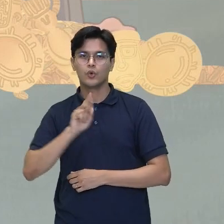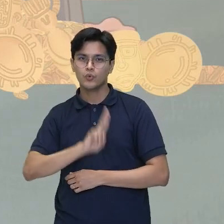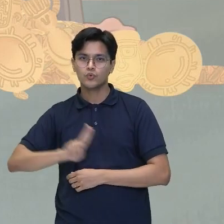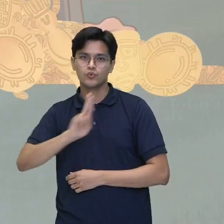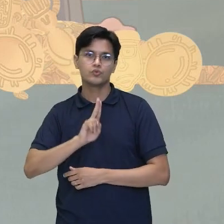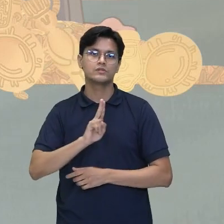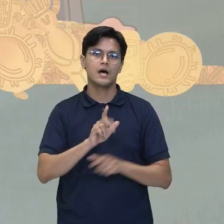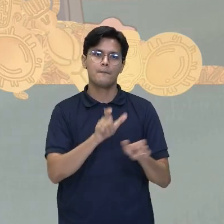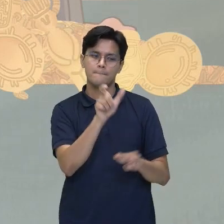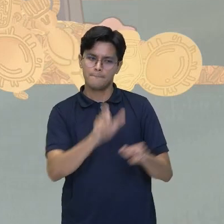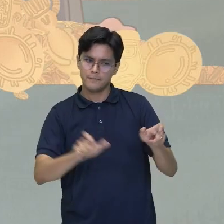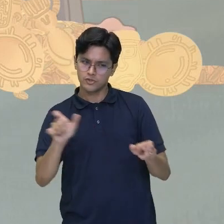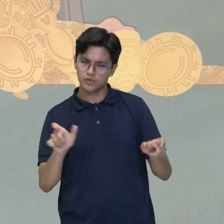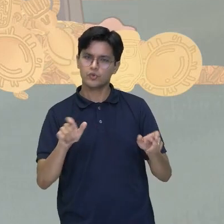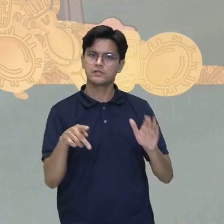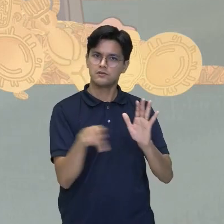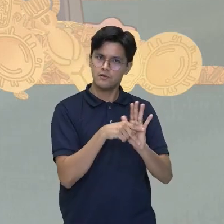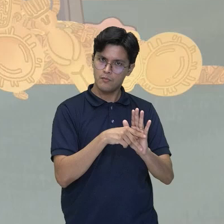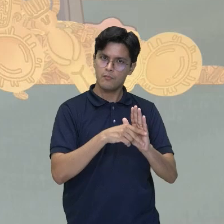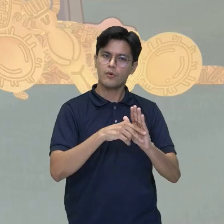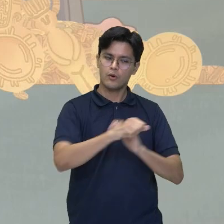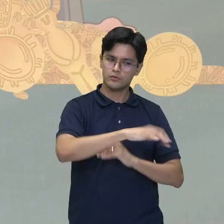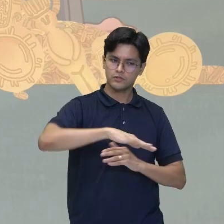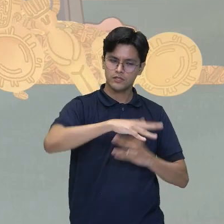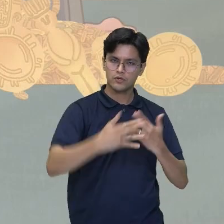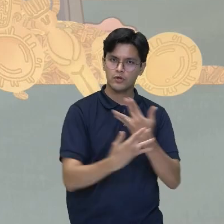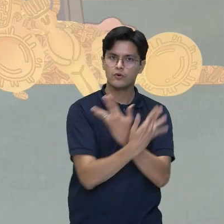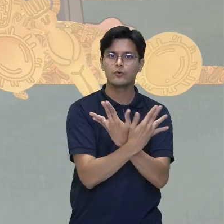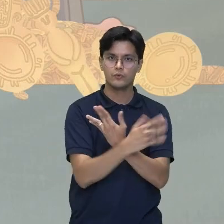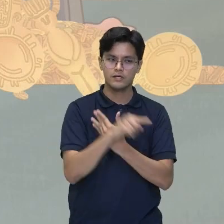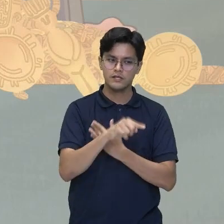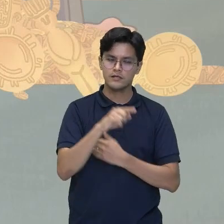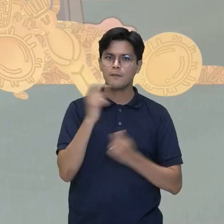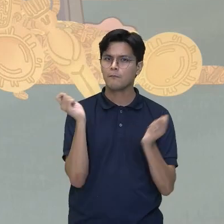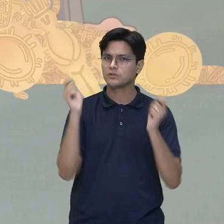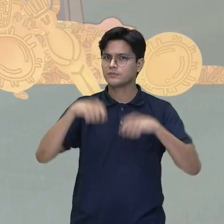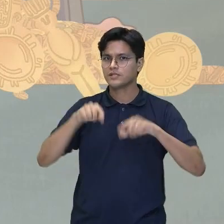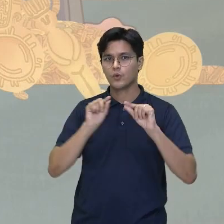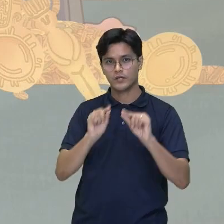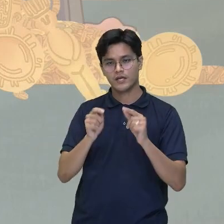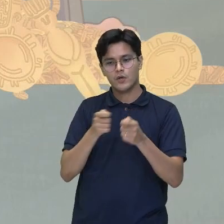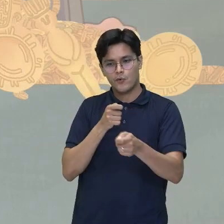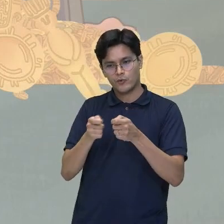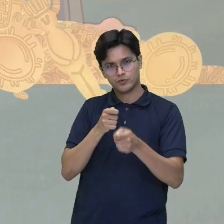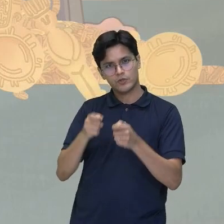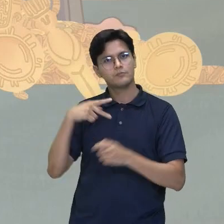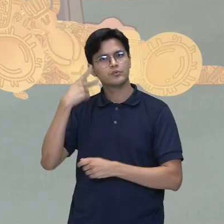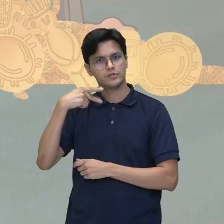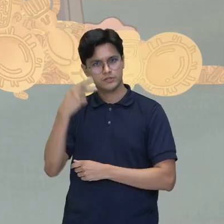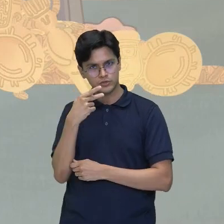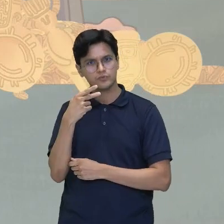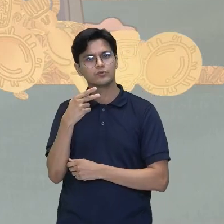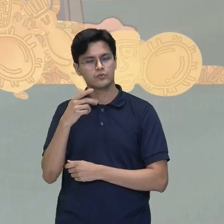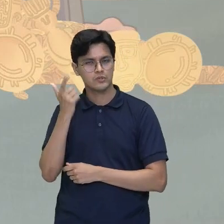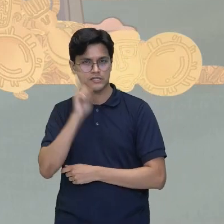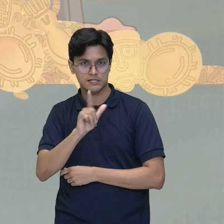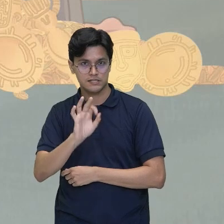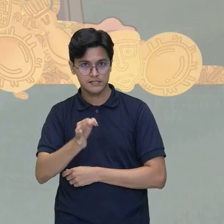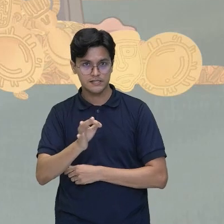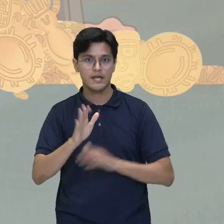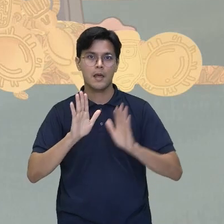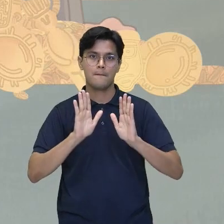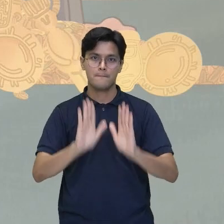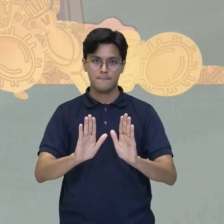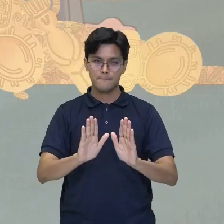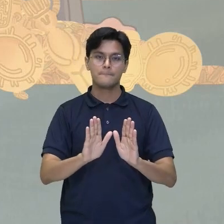pessoas do próprio território inca para manter o controle político. Porém, né, essas pessoas que vão estar sob a